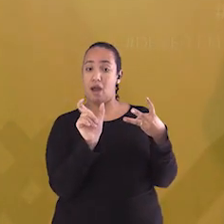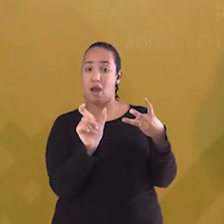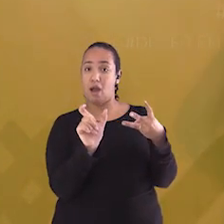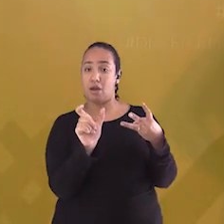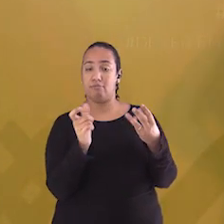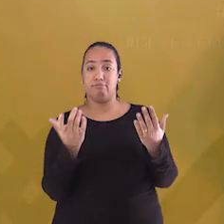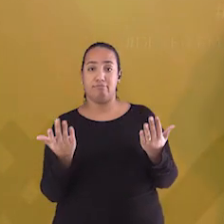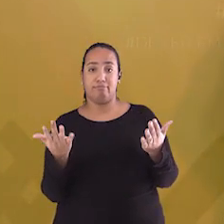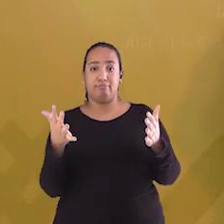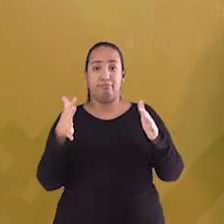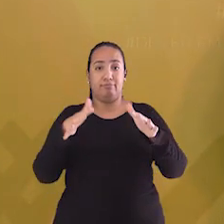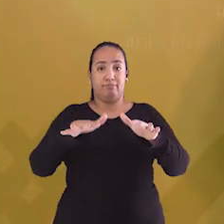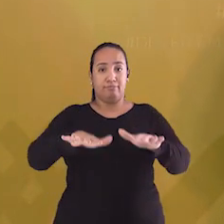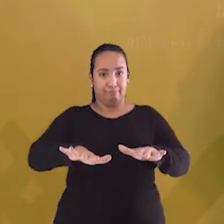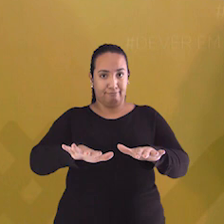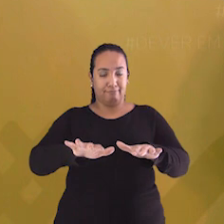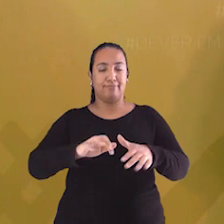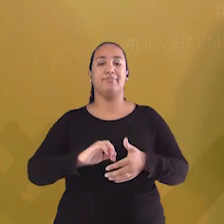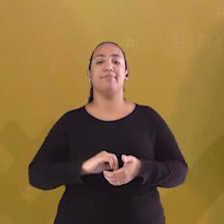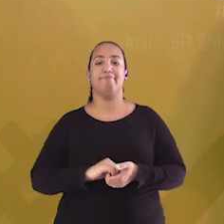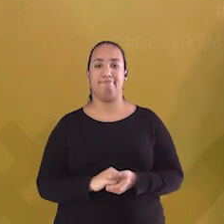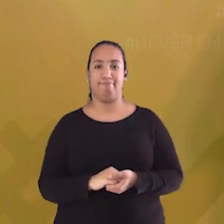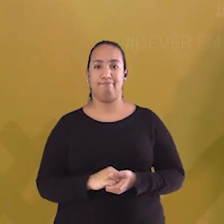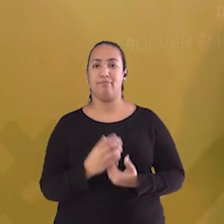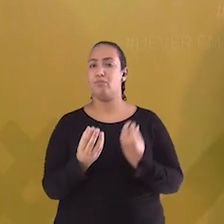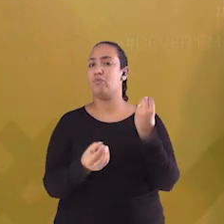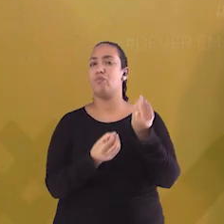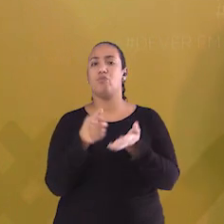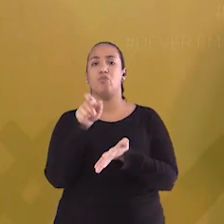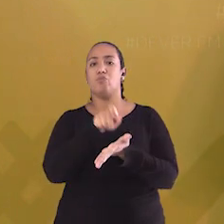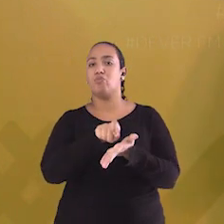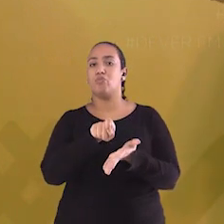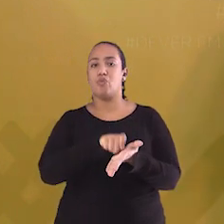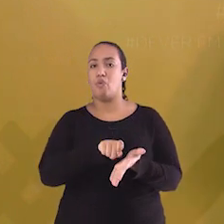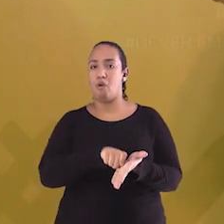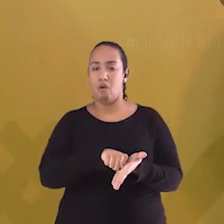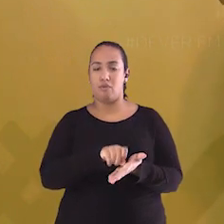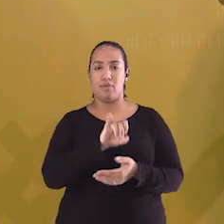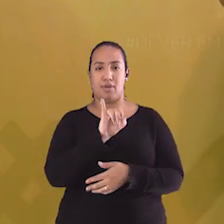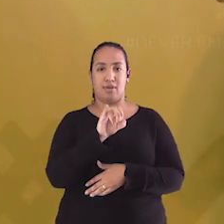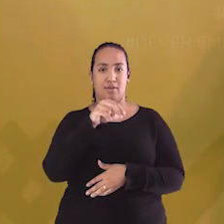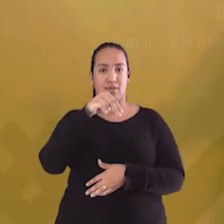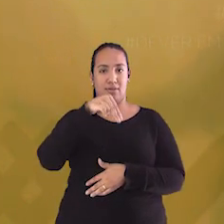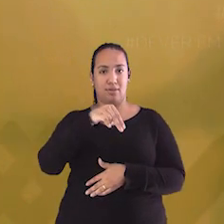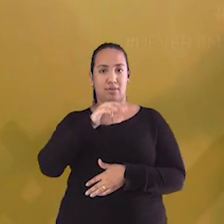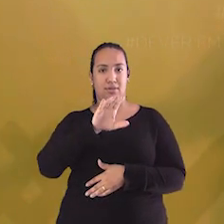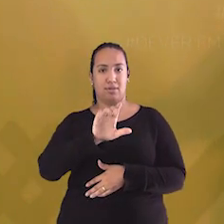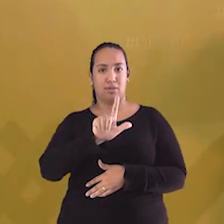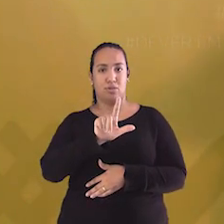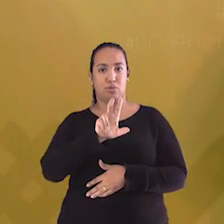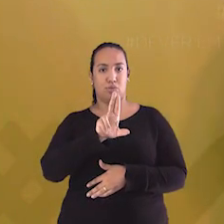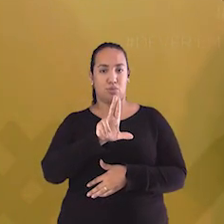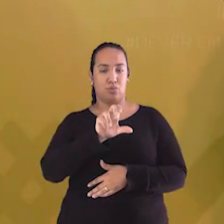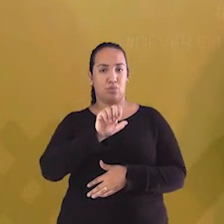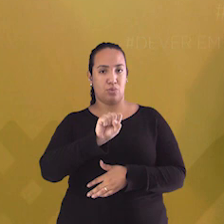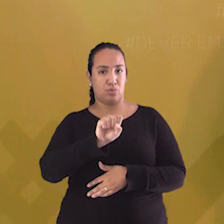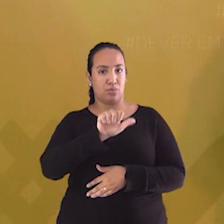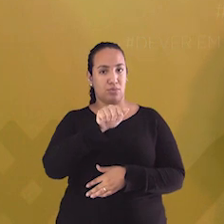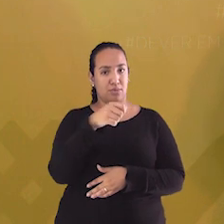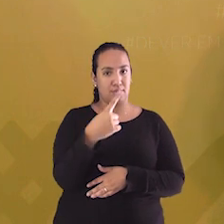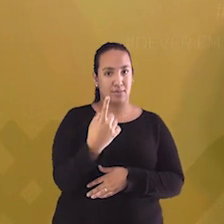temos a palavra inclusão, que tem o som de I no início. Pois é, se inicia mesmo com a letra